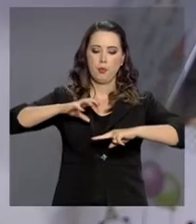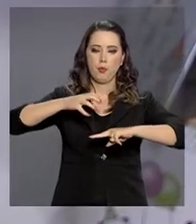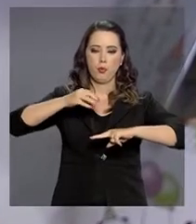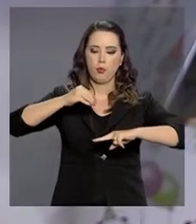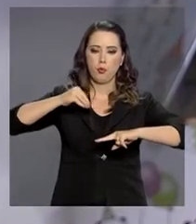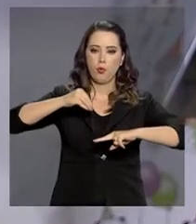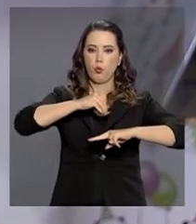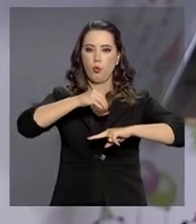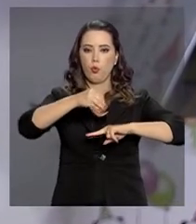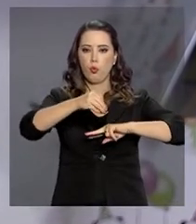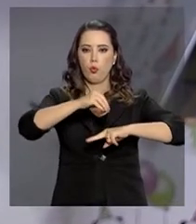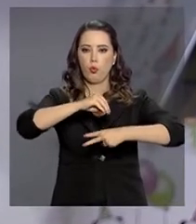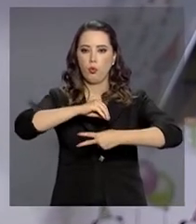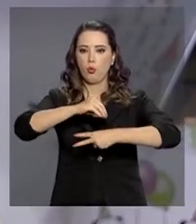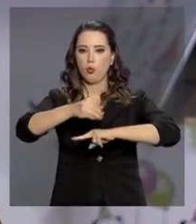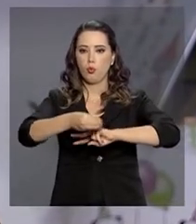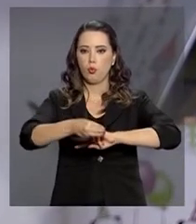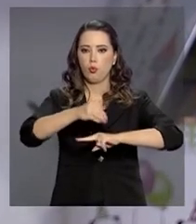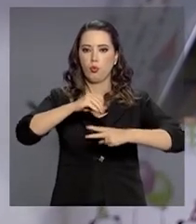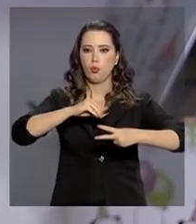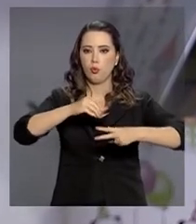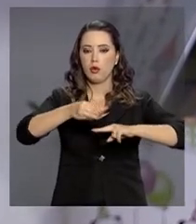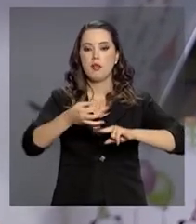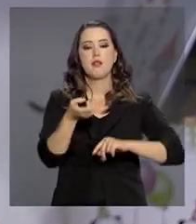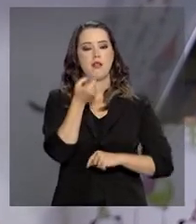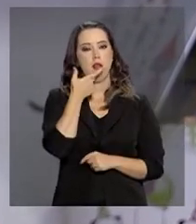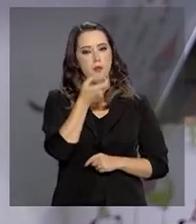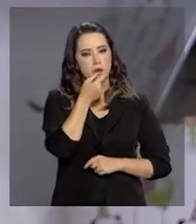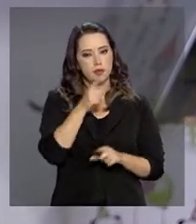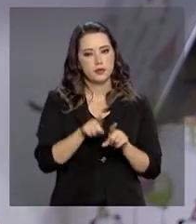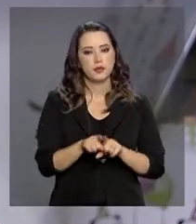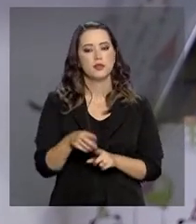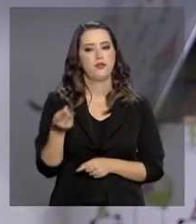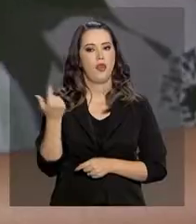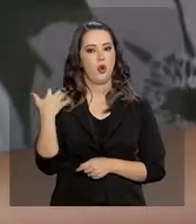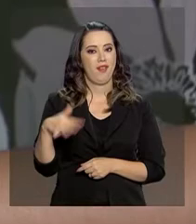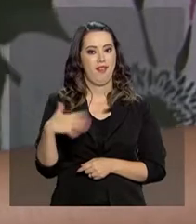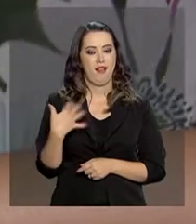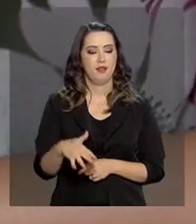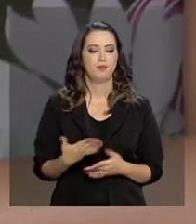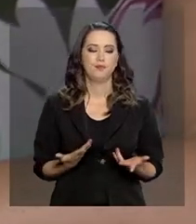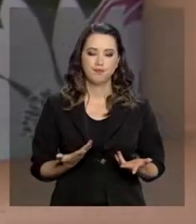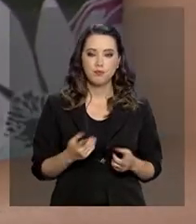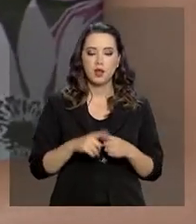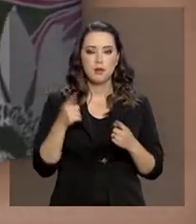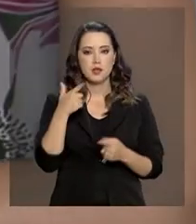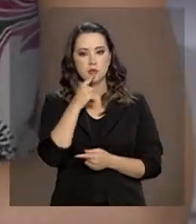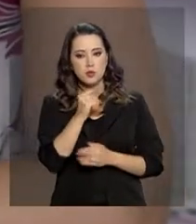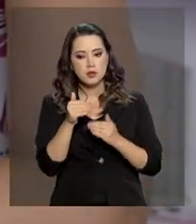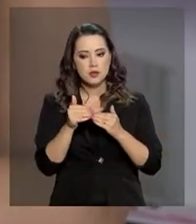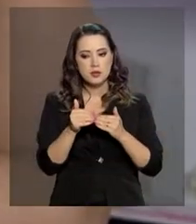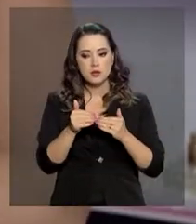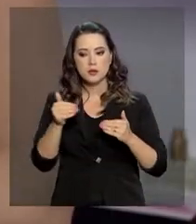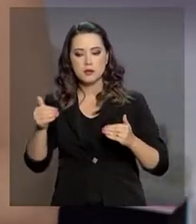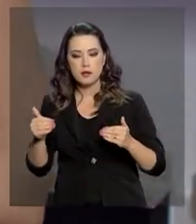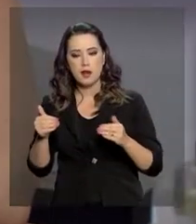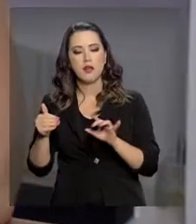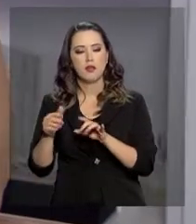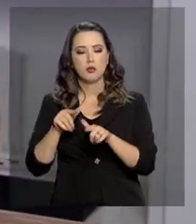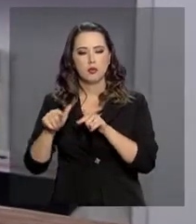medicamentos e ajuda extra em casa um peso no orçamento ela conseguiu afastamento do emprego durante